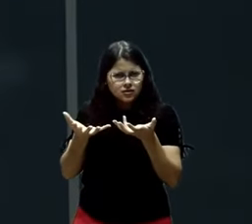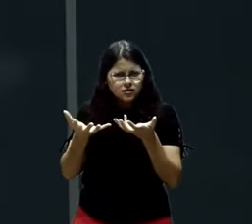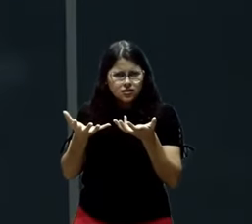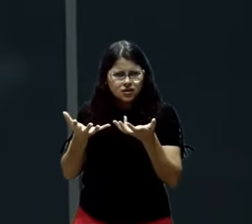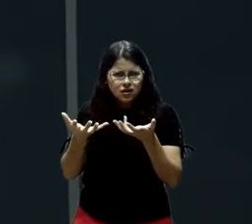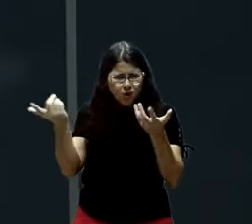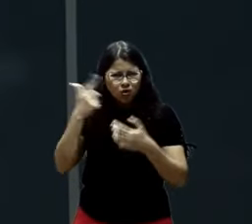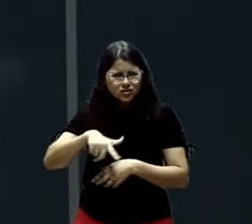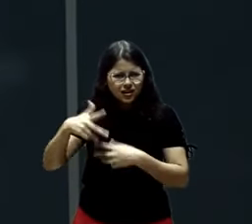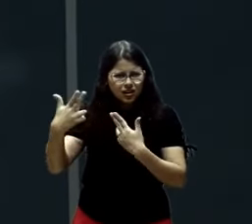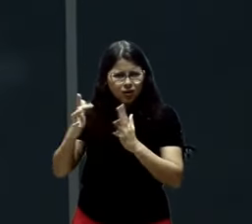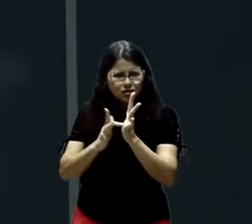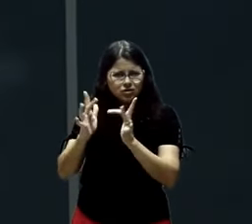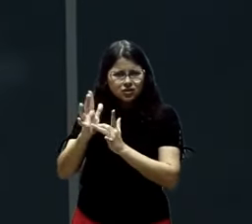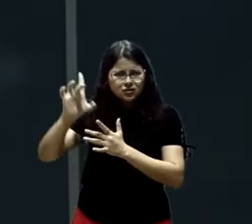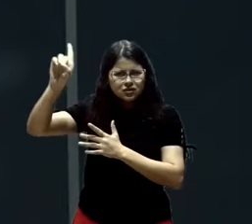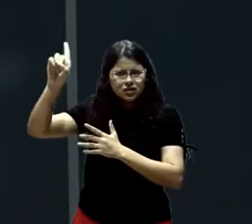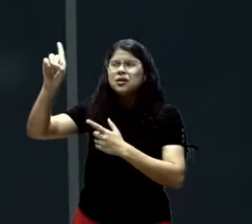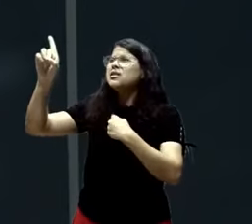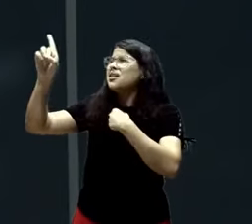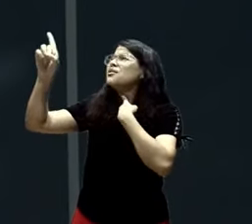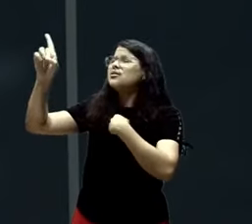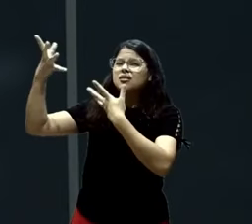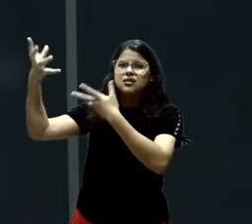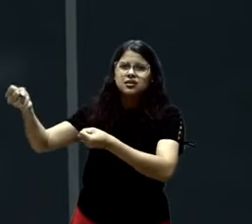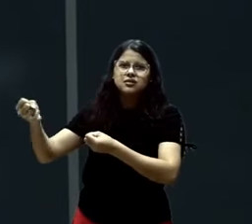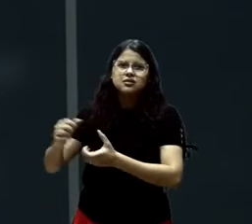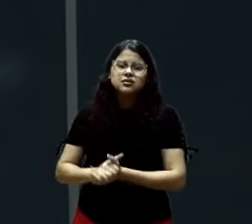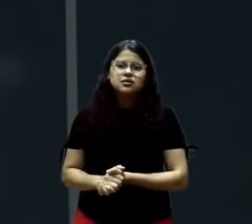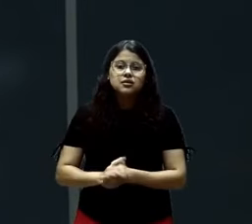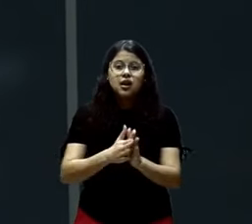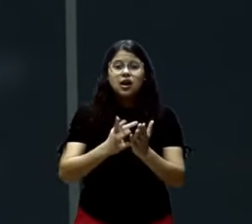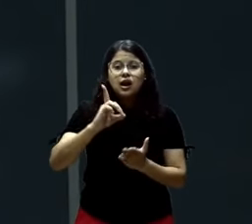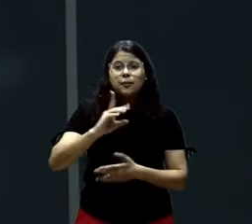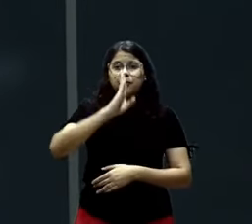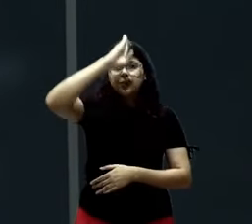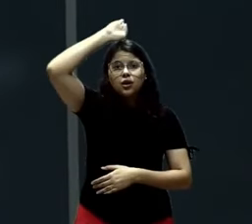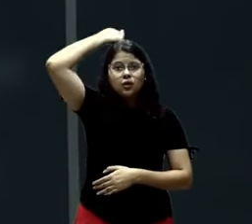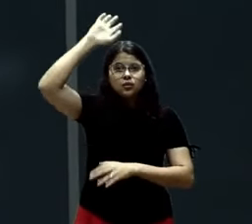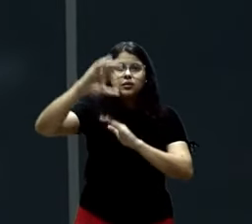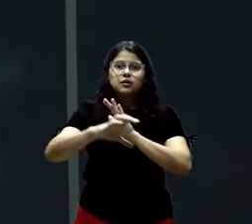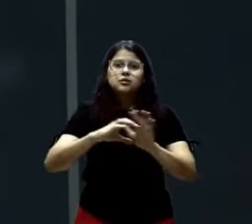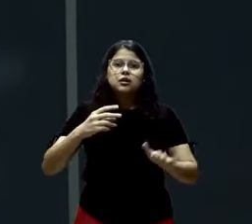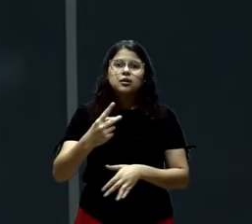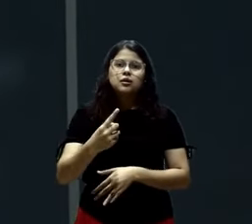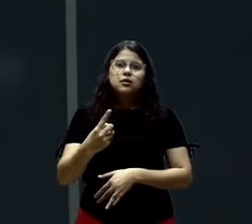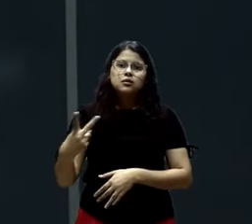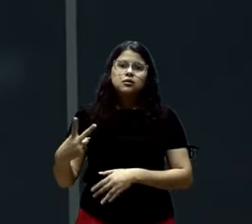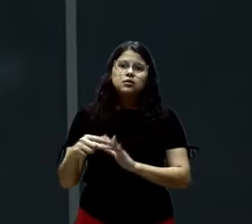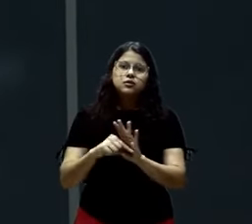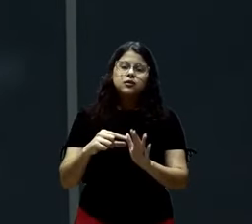isso? E eu termino aqui, no texto de Romanos capítulo 12, versículo